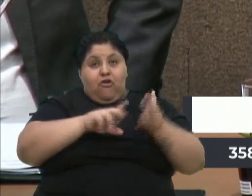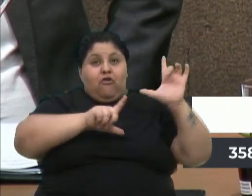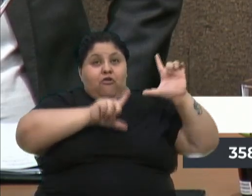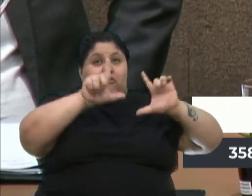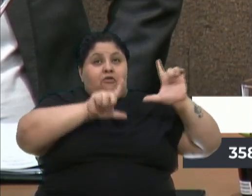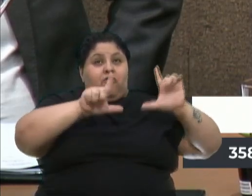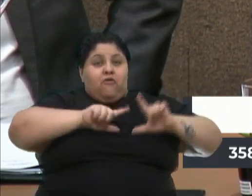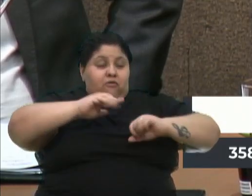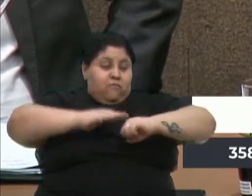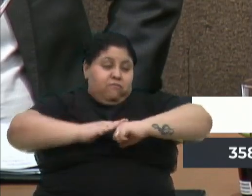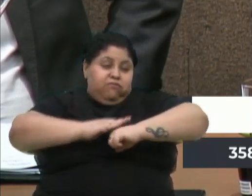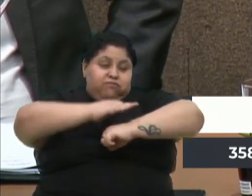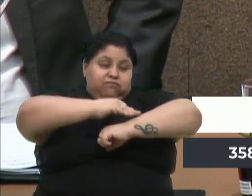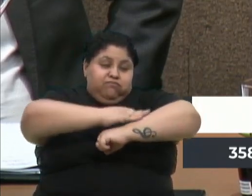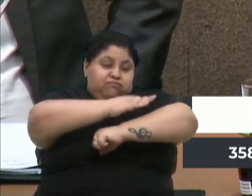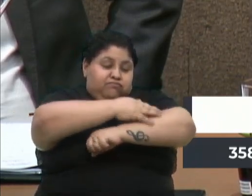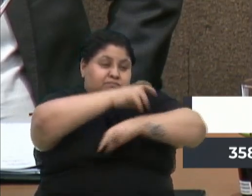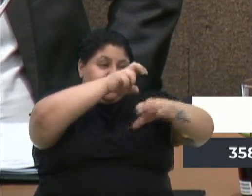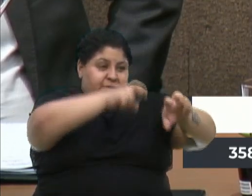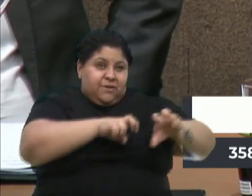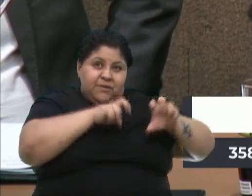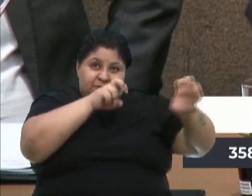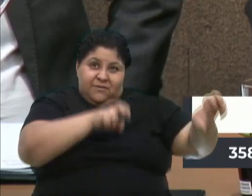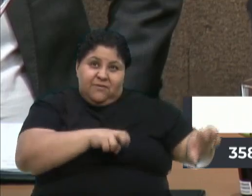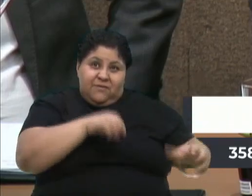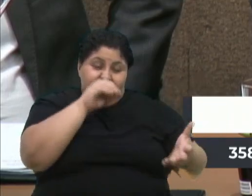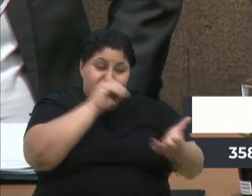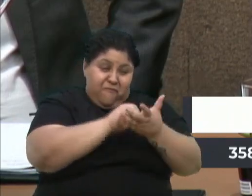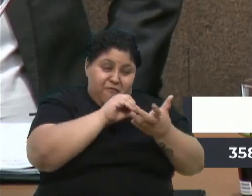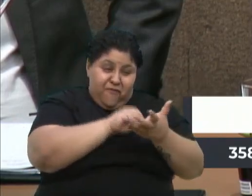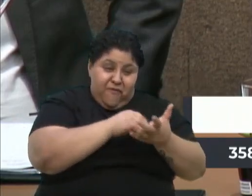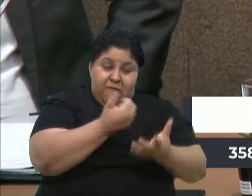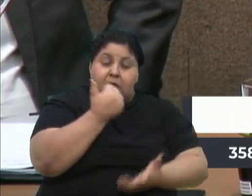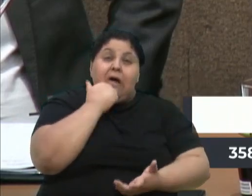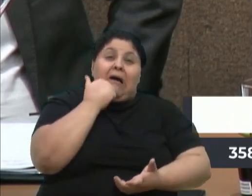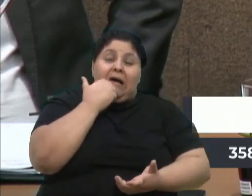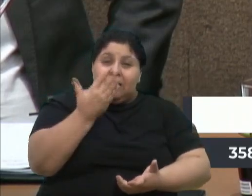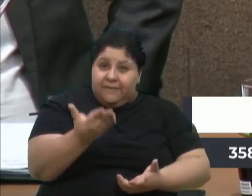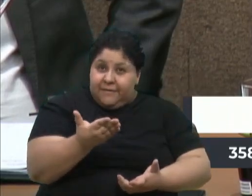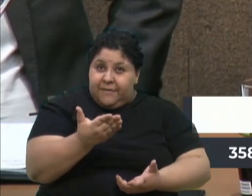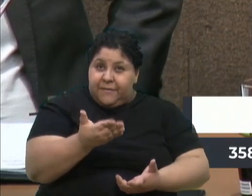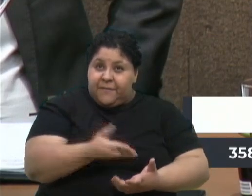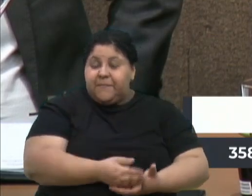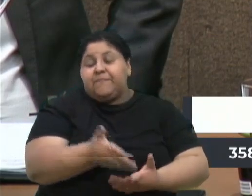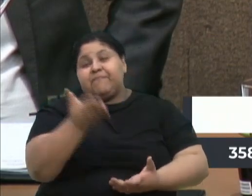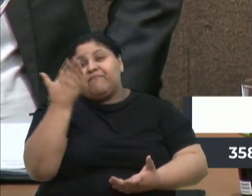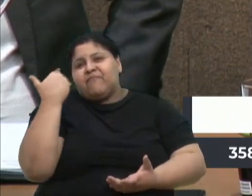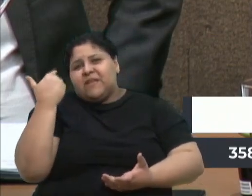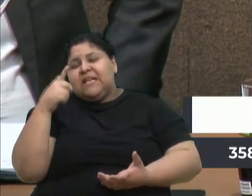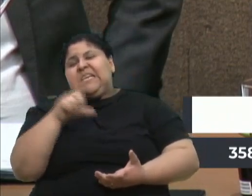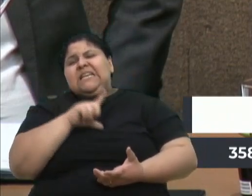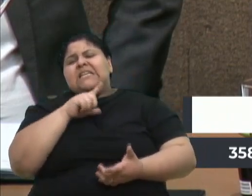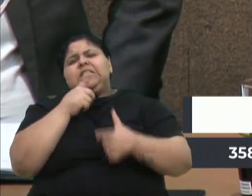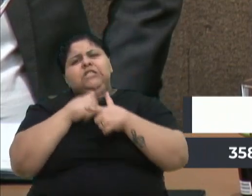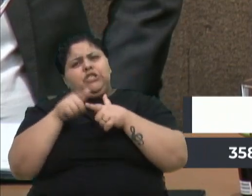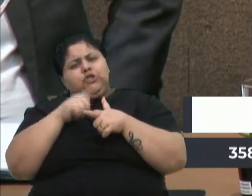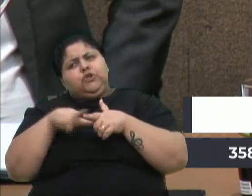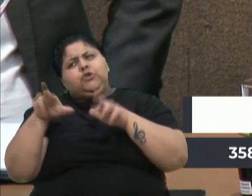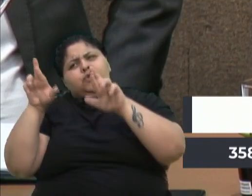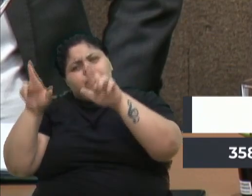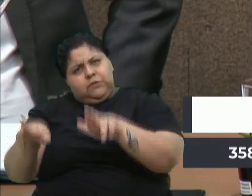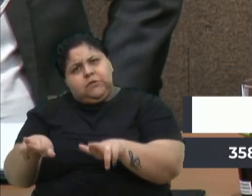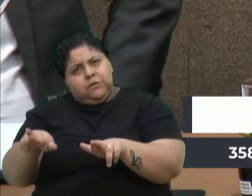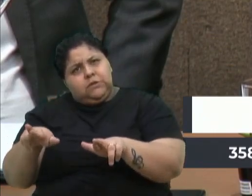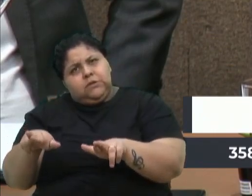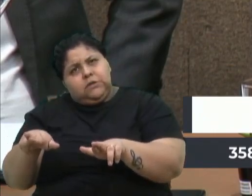do interior, um baral e não tem cascalho, né? E, naquela época, tinha o problema lá daquela região com tanto apoio